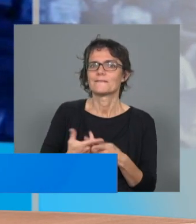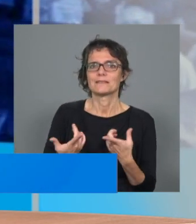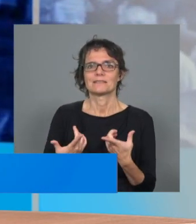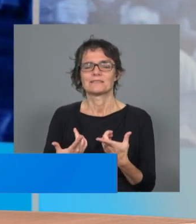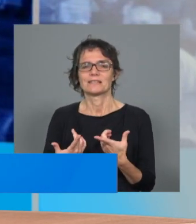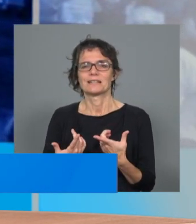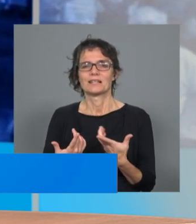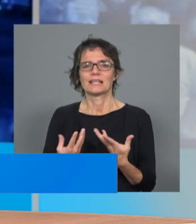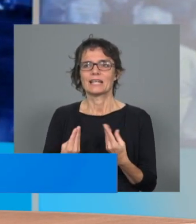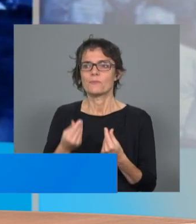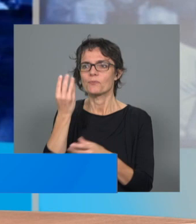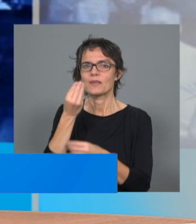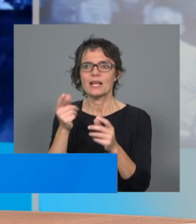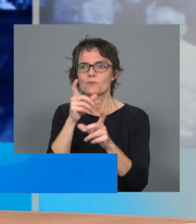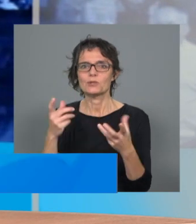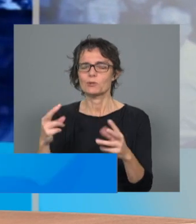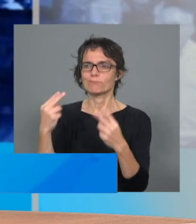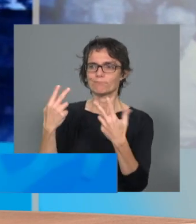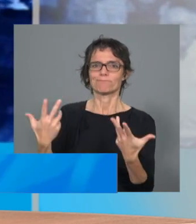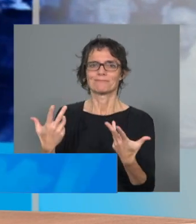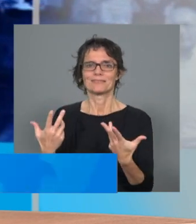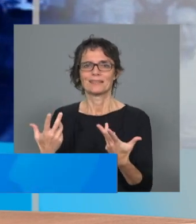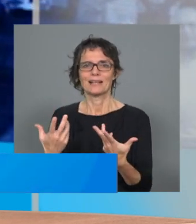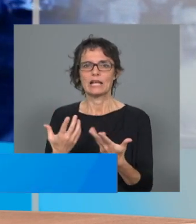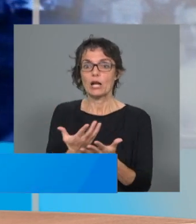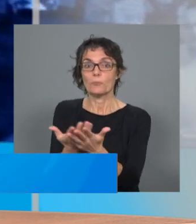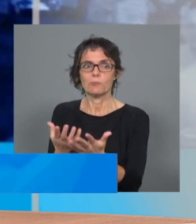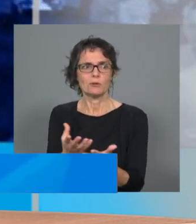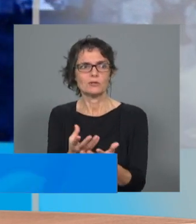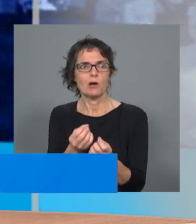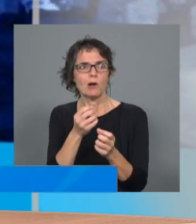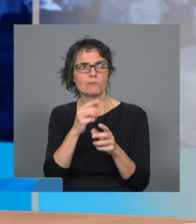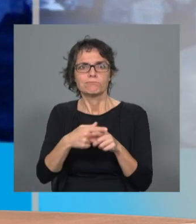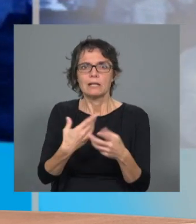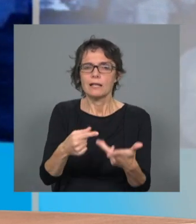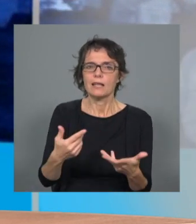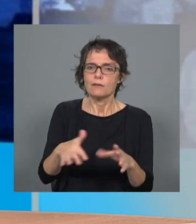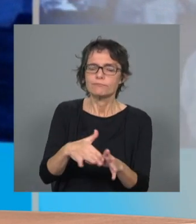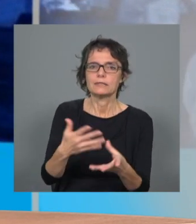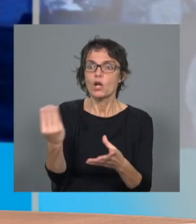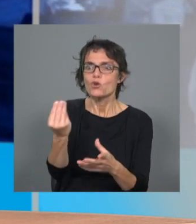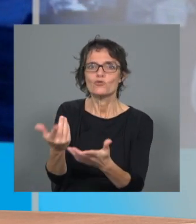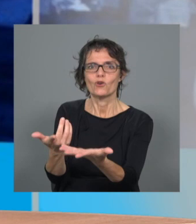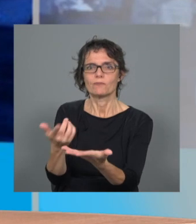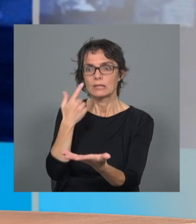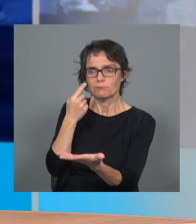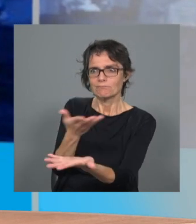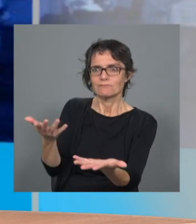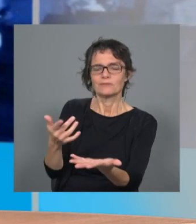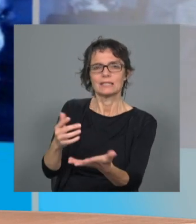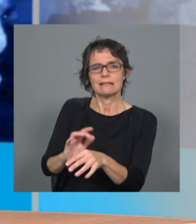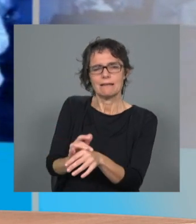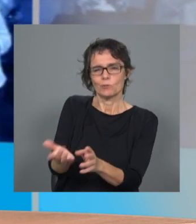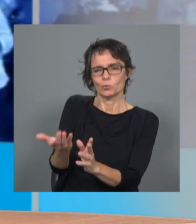receptividade muito grande àquilo que são as propostas, e os jovens, daquilo que tenho visto, começam também a estar